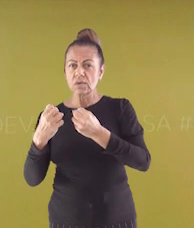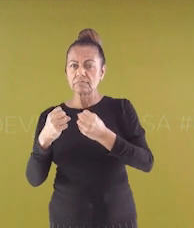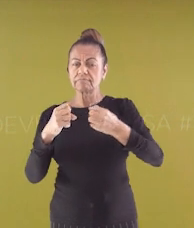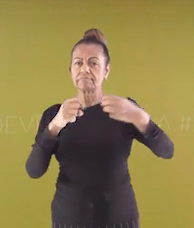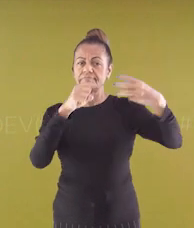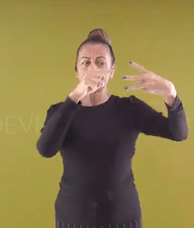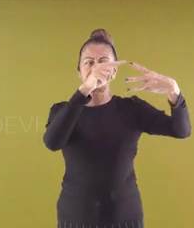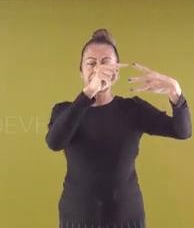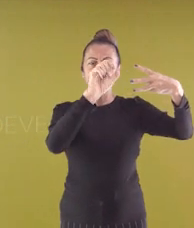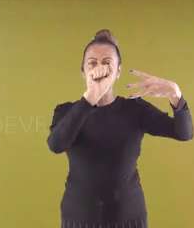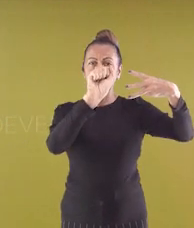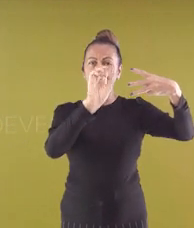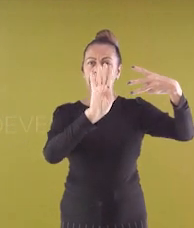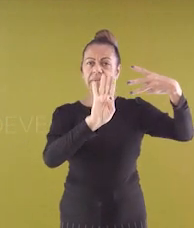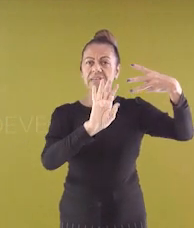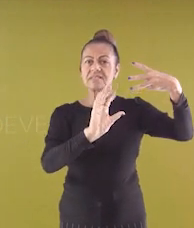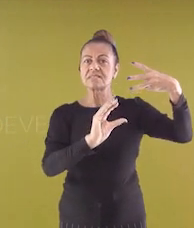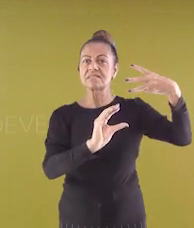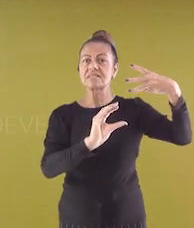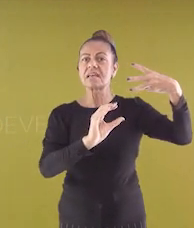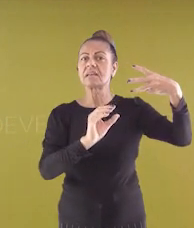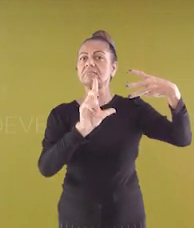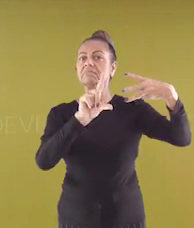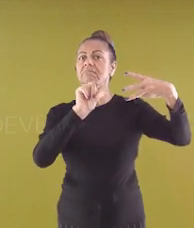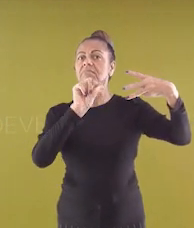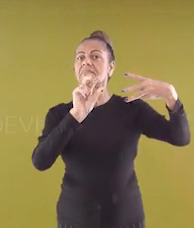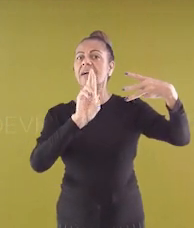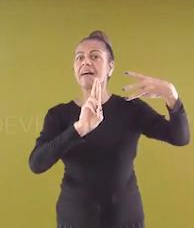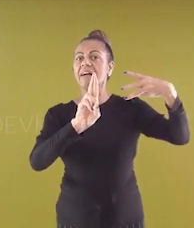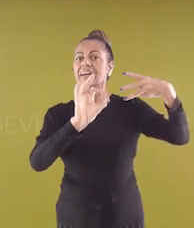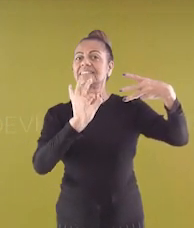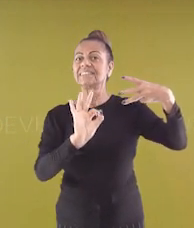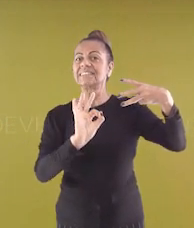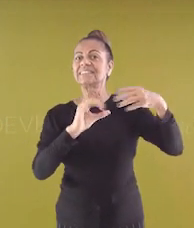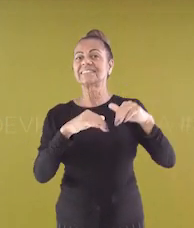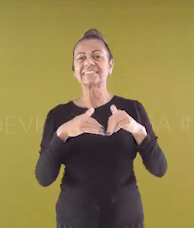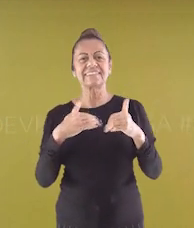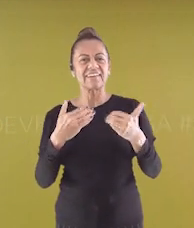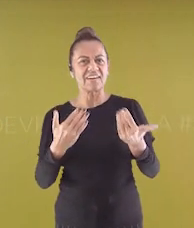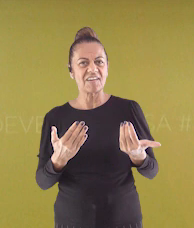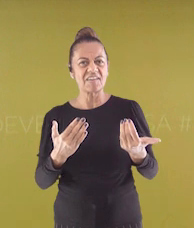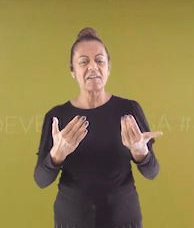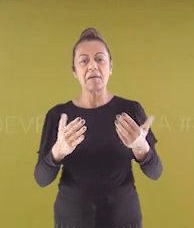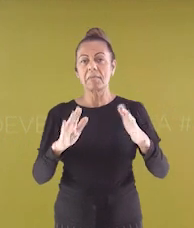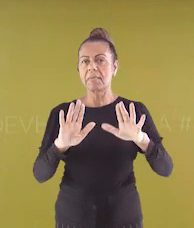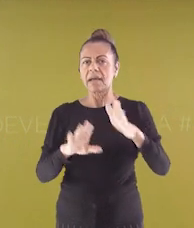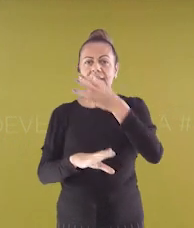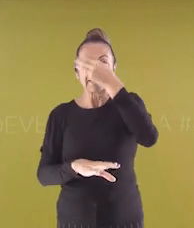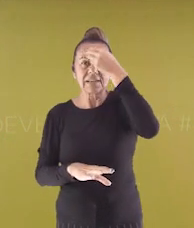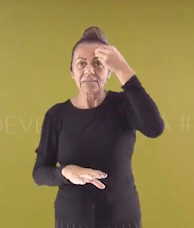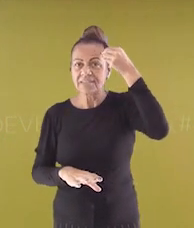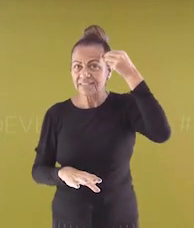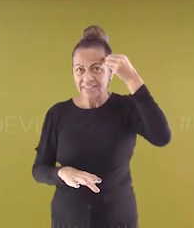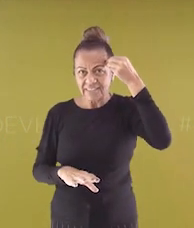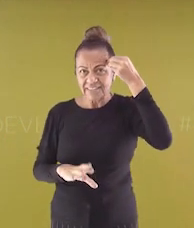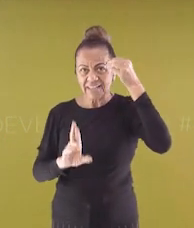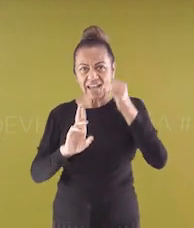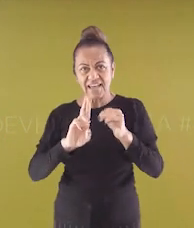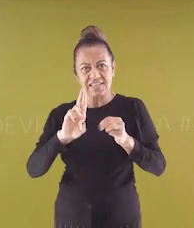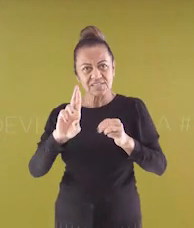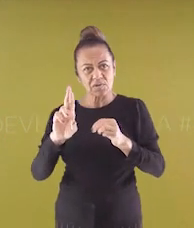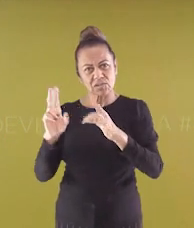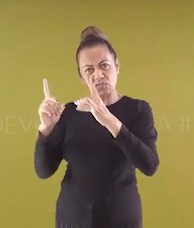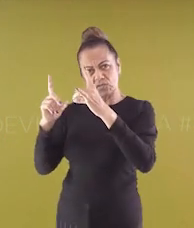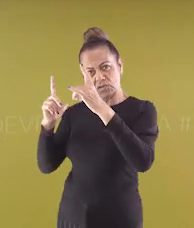você anotar e pensar um pouco para responder. Não se esqueça de fotografar a sua resposta ao final